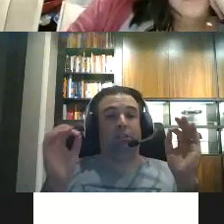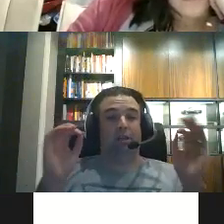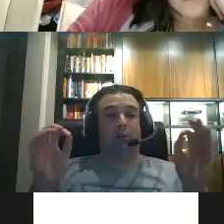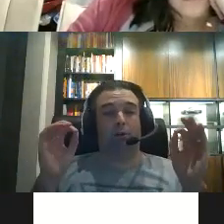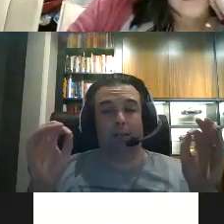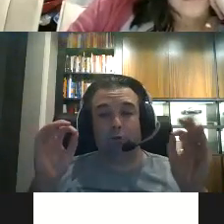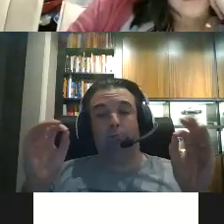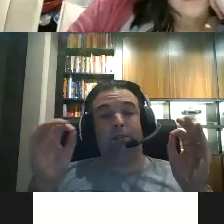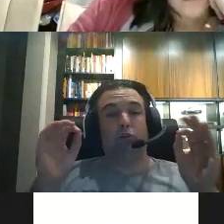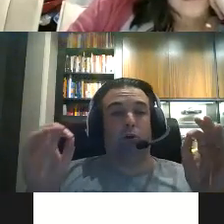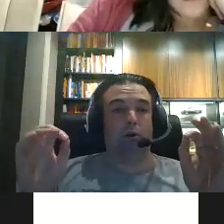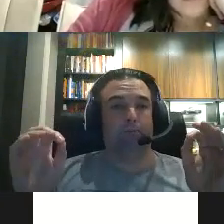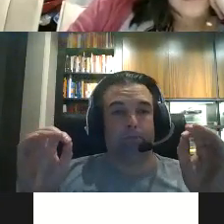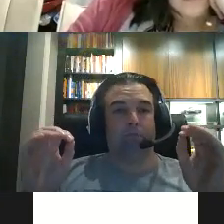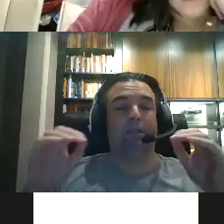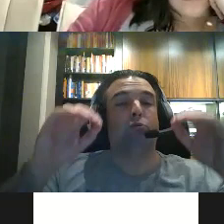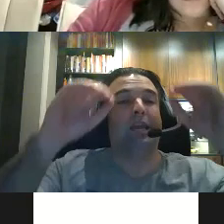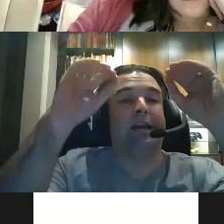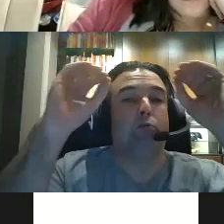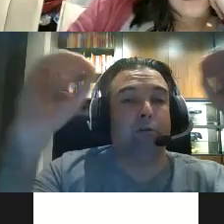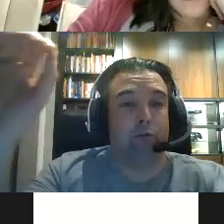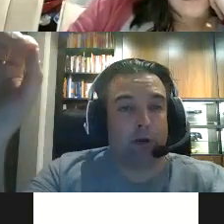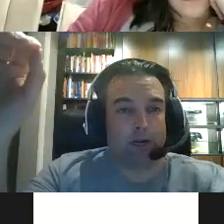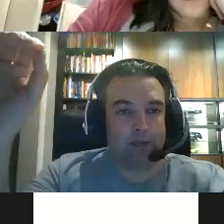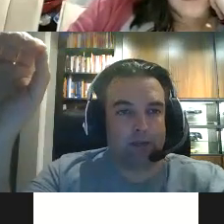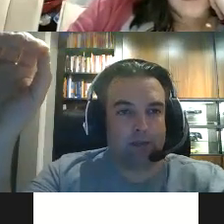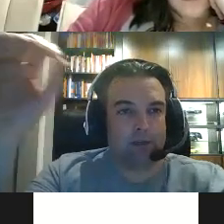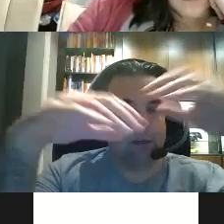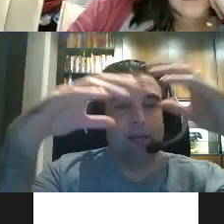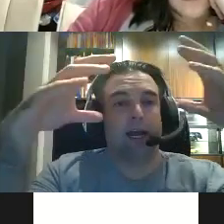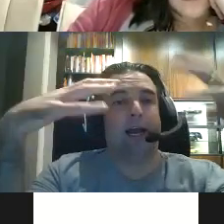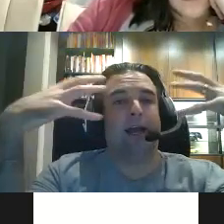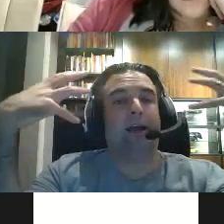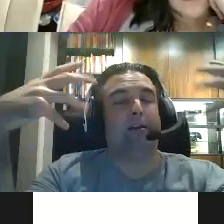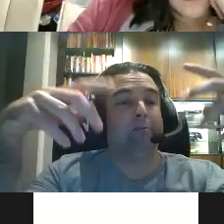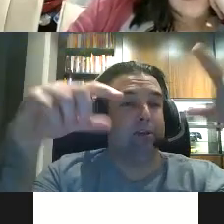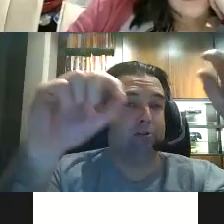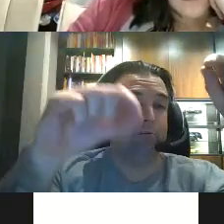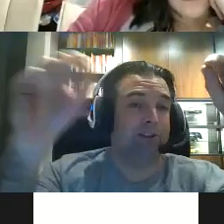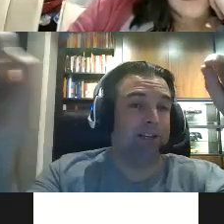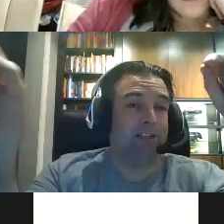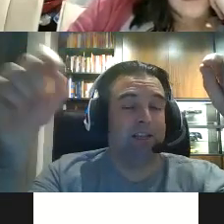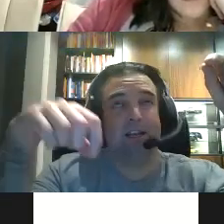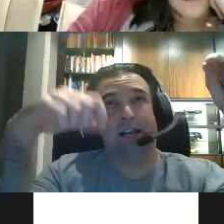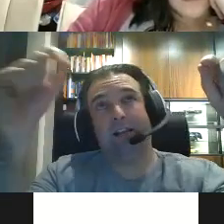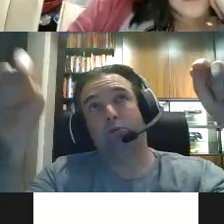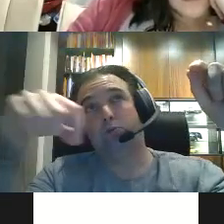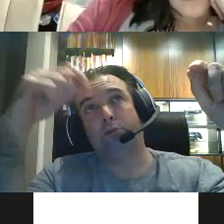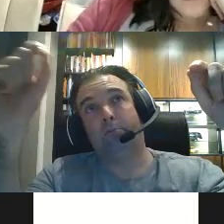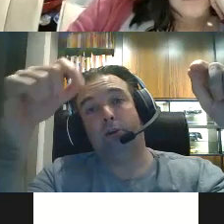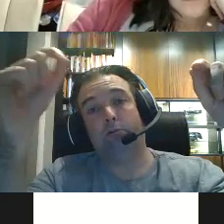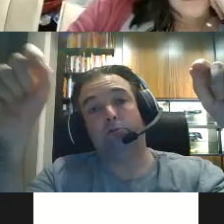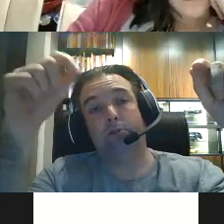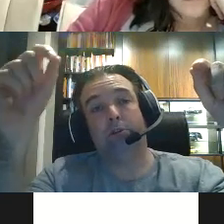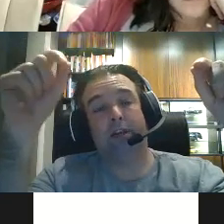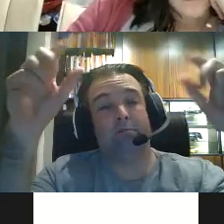quantidade de água é uma só. Não tem água fora. Isso que eu falei antes. A agricultura